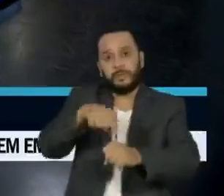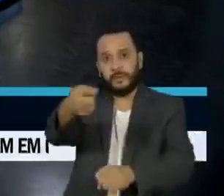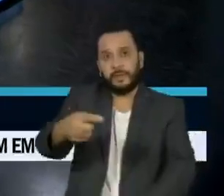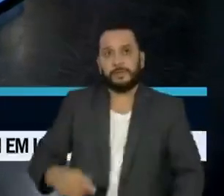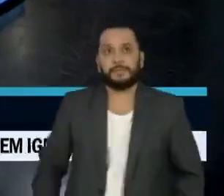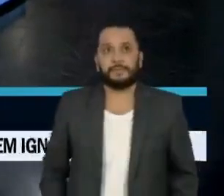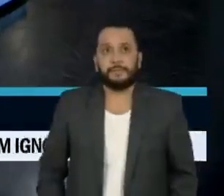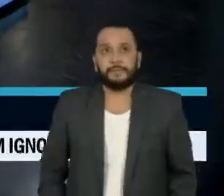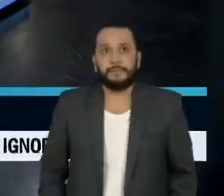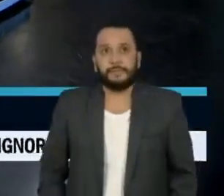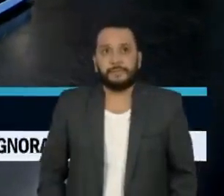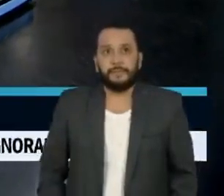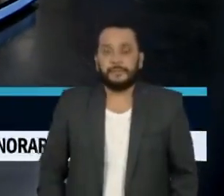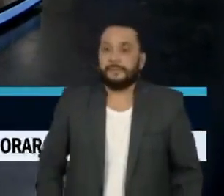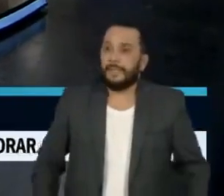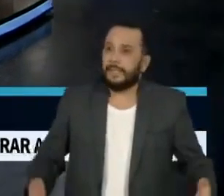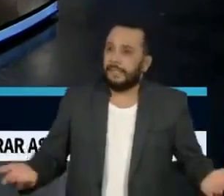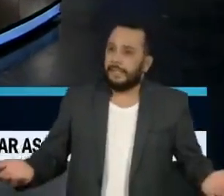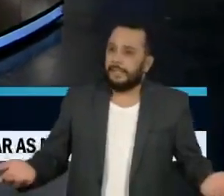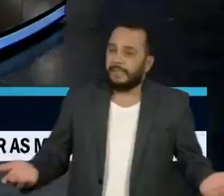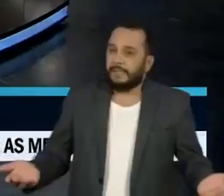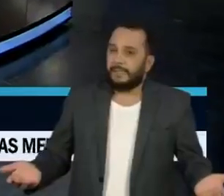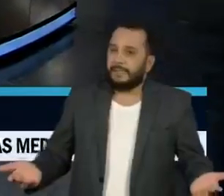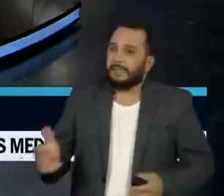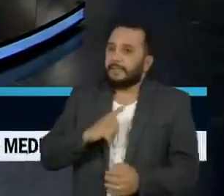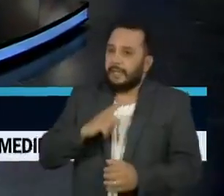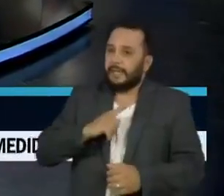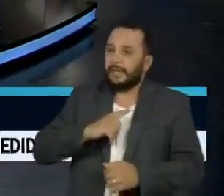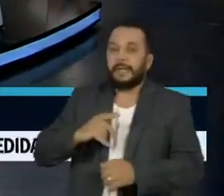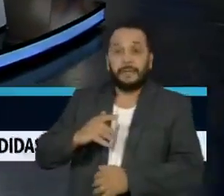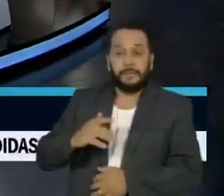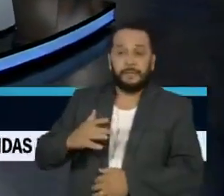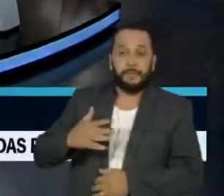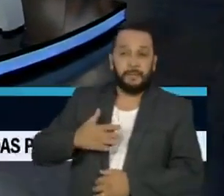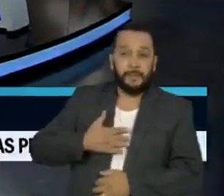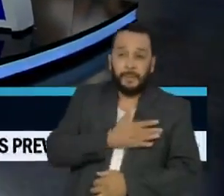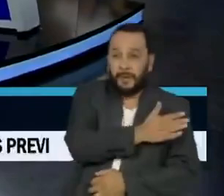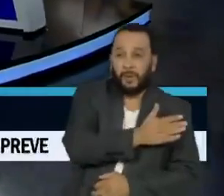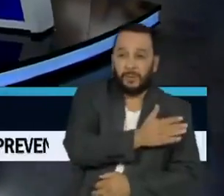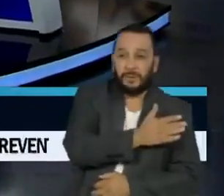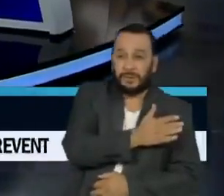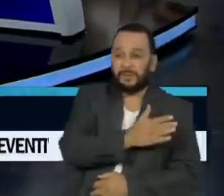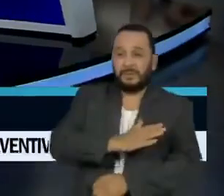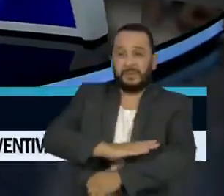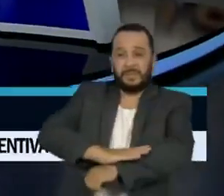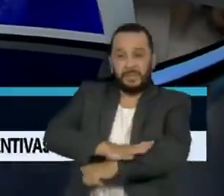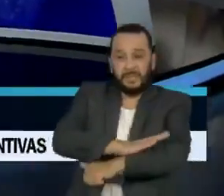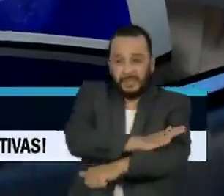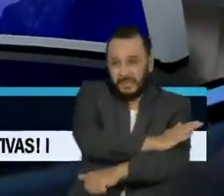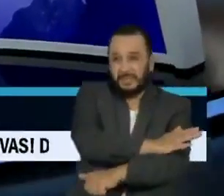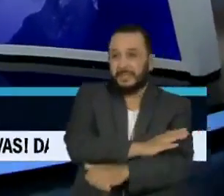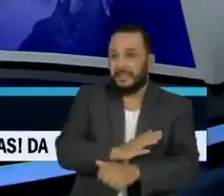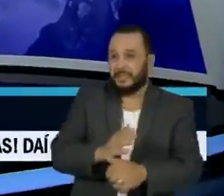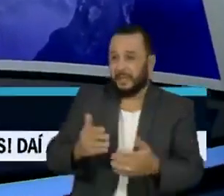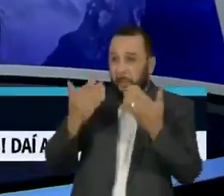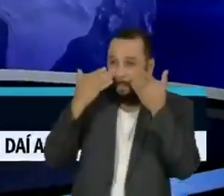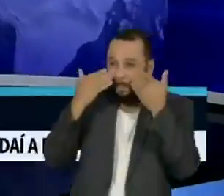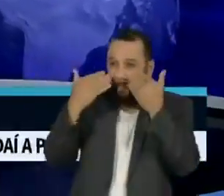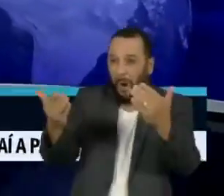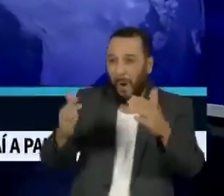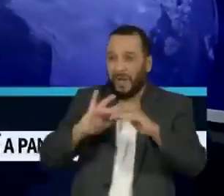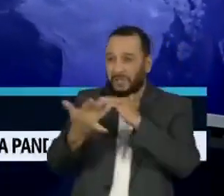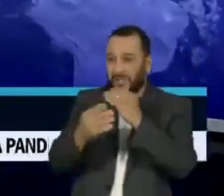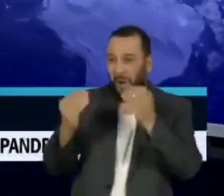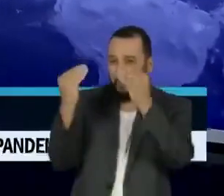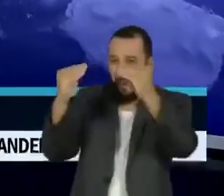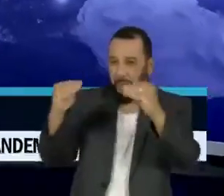a fazer com que a preconceituosa se tornem públicas como aconteceu com esse menino é que viralizou sua